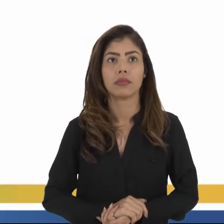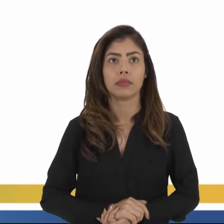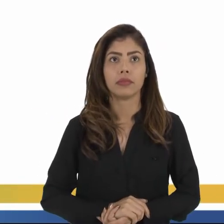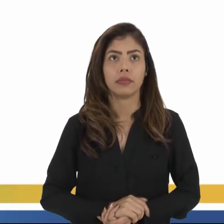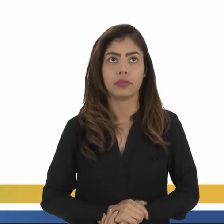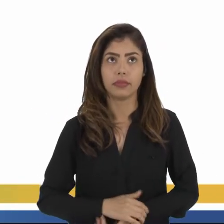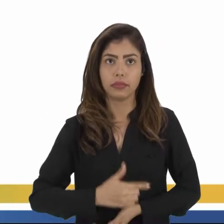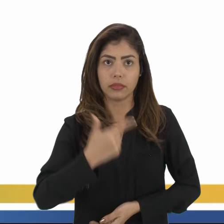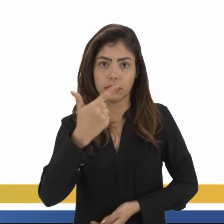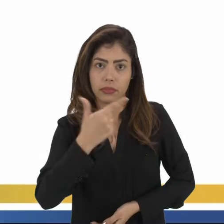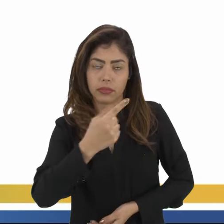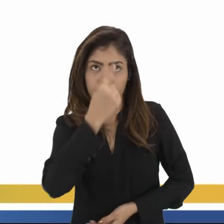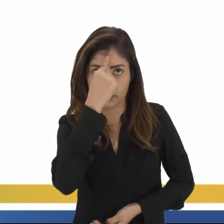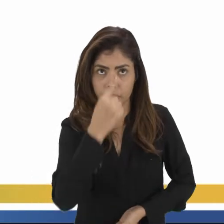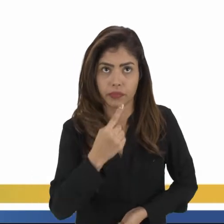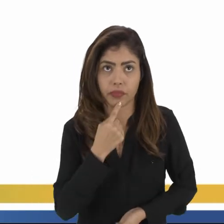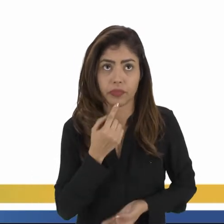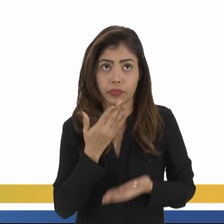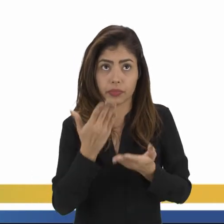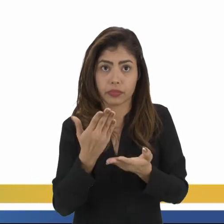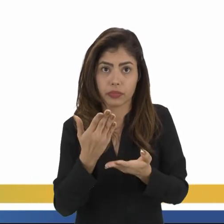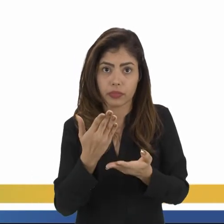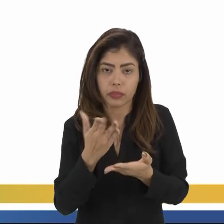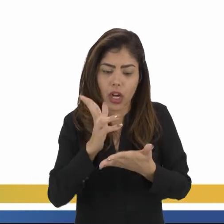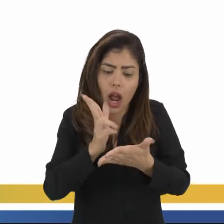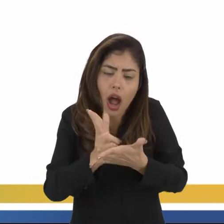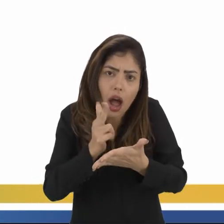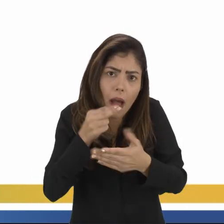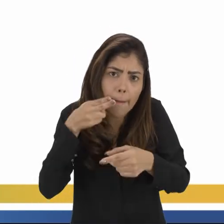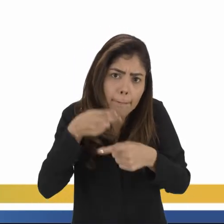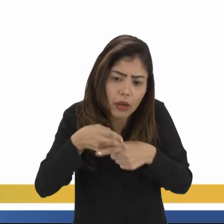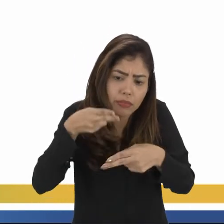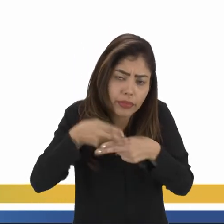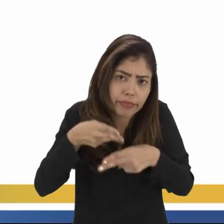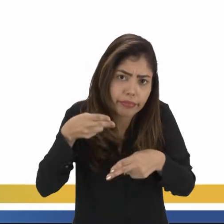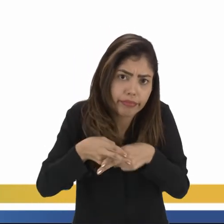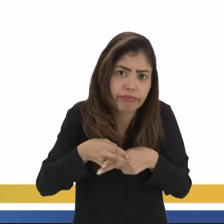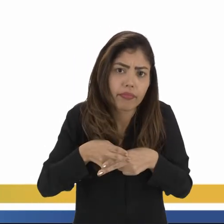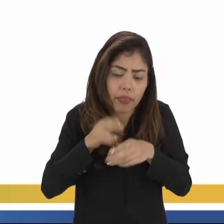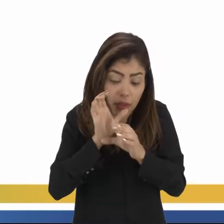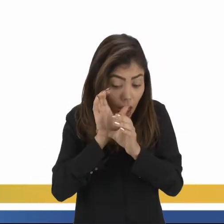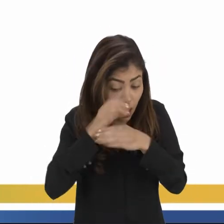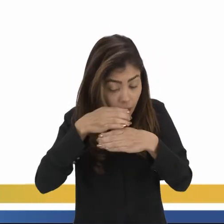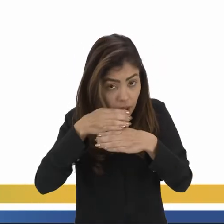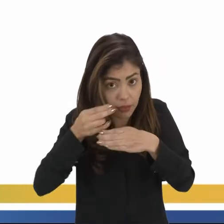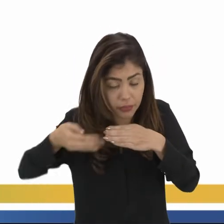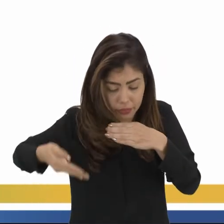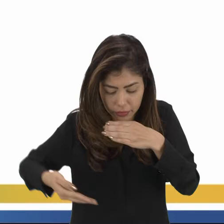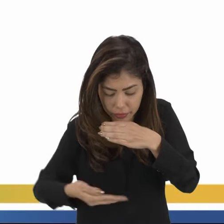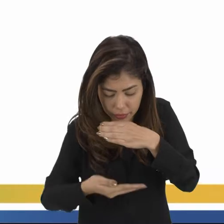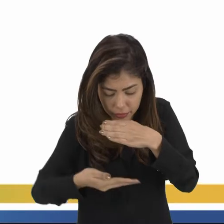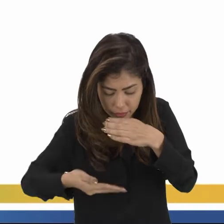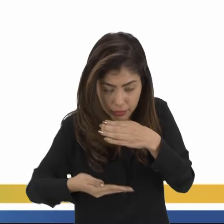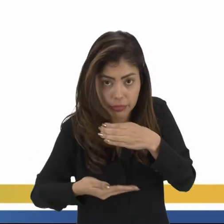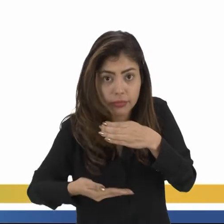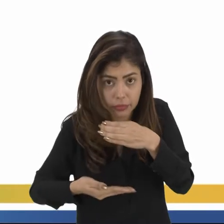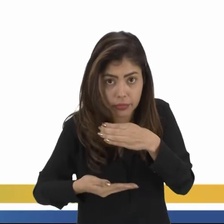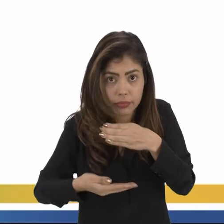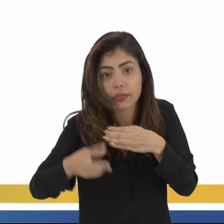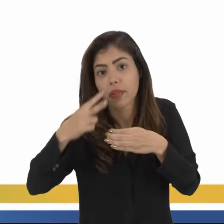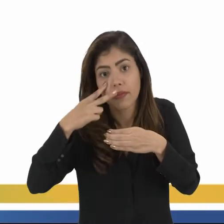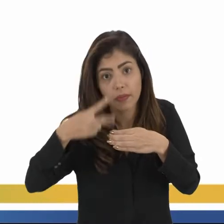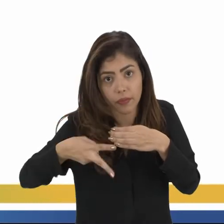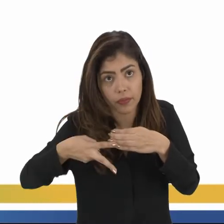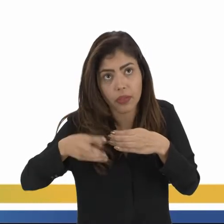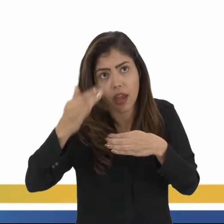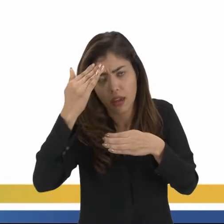Esta segunda imagem possui um corte de lâmina, ou seja, quando nós colocamos esse tecido no microscópio, para que a gente